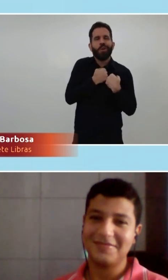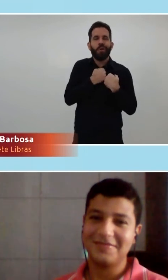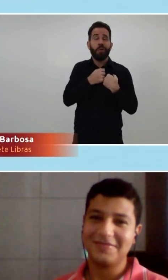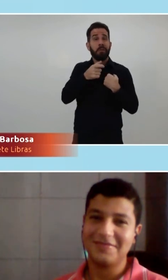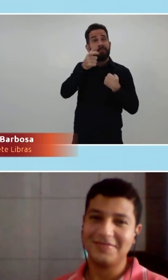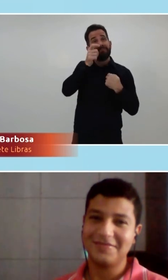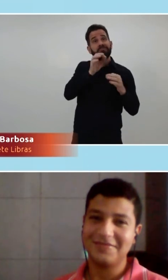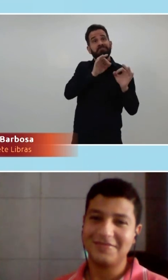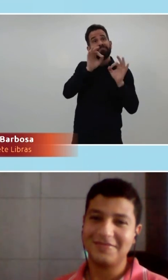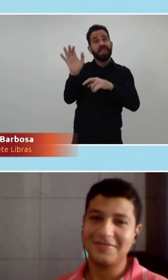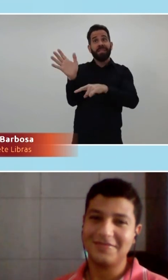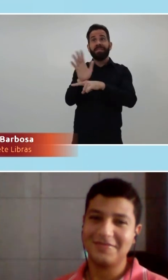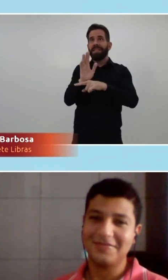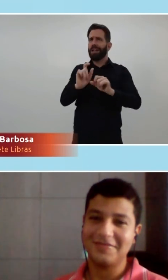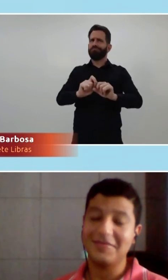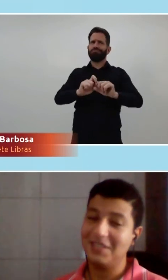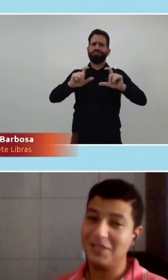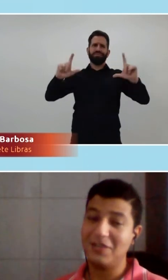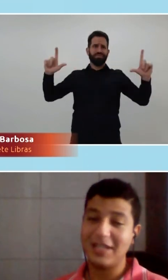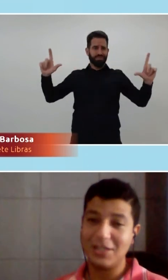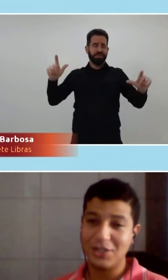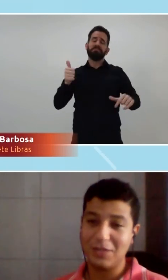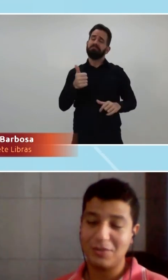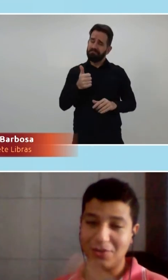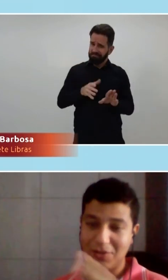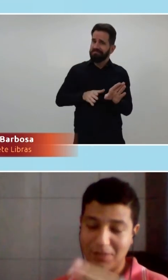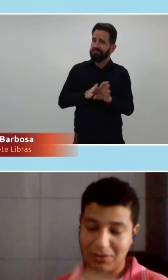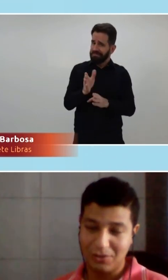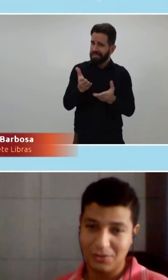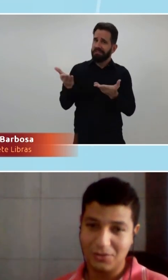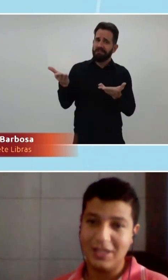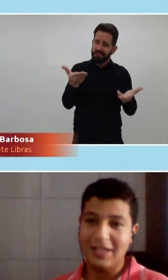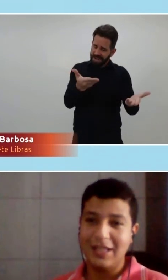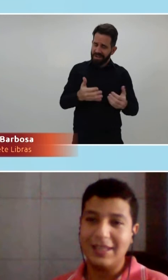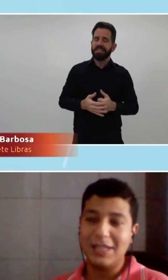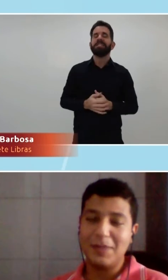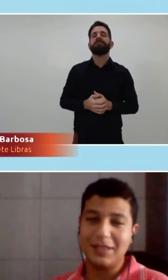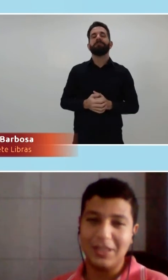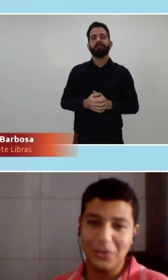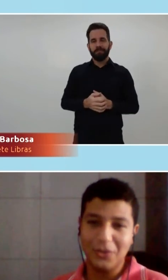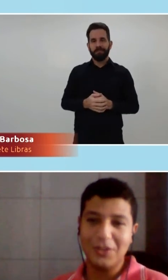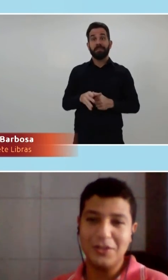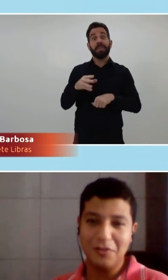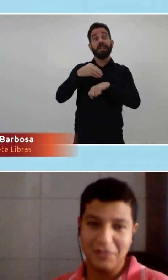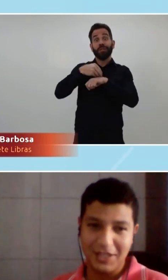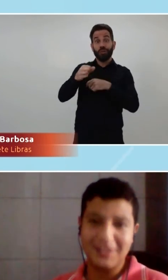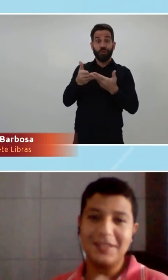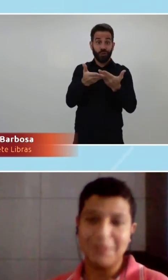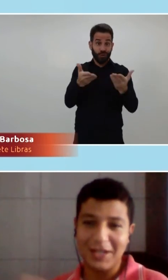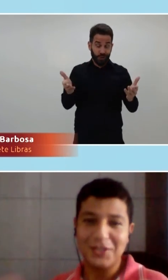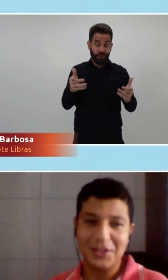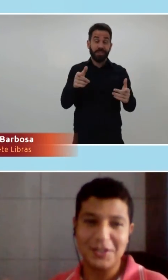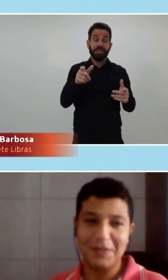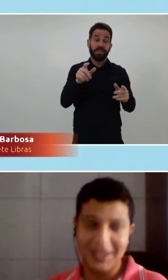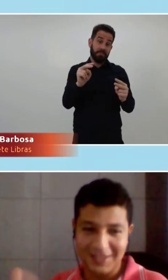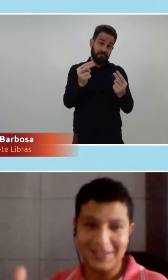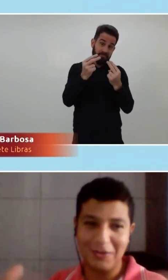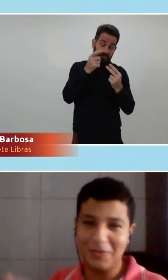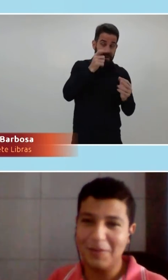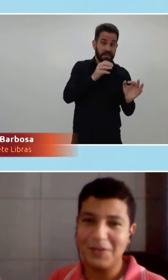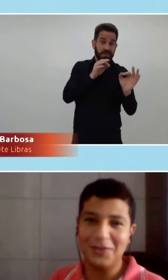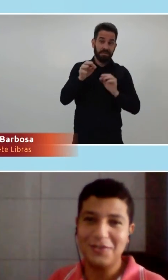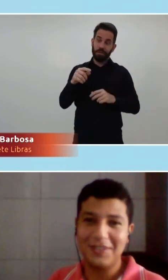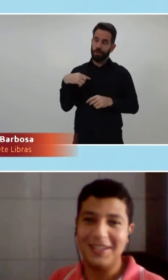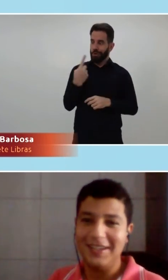numa tela cheia. Conselho, viu? Sim, fica aí a dica para os nossos telespectadores e ouvintes, e para a gente também, né? Se